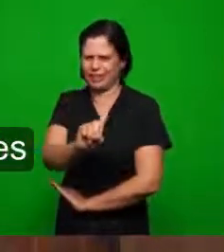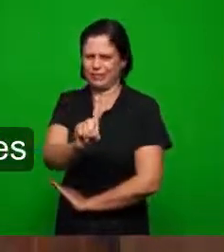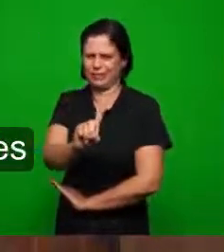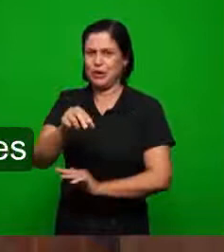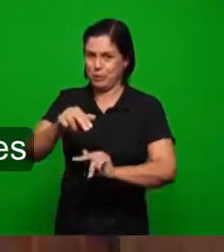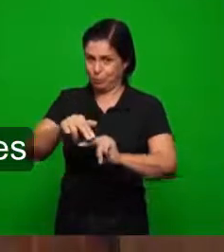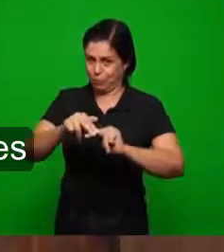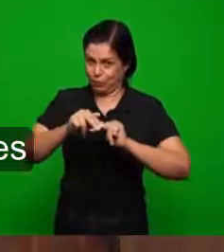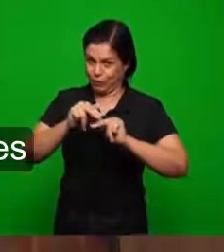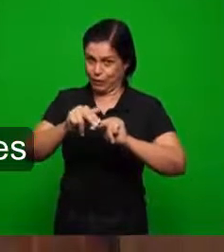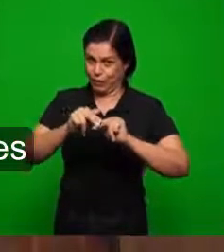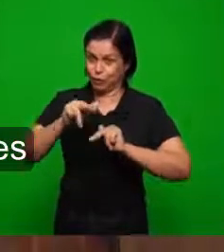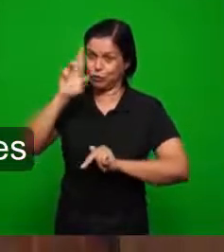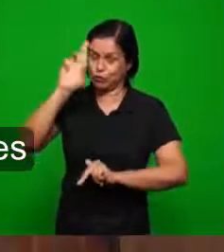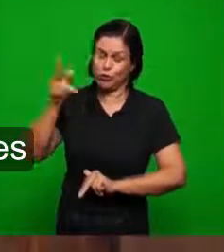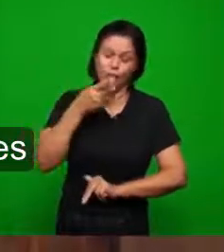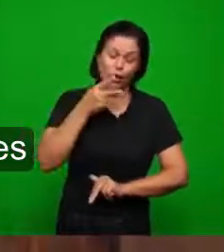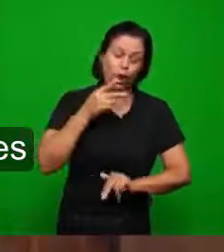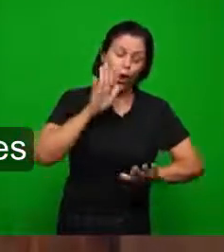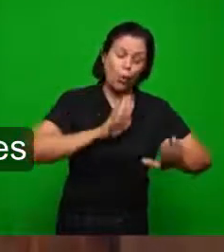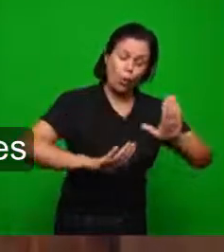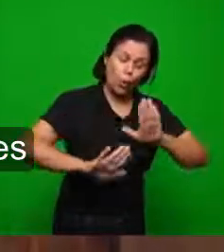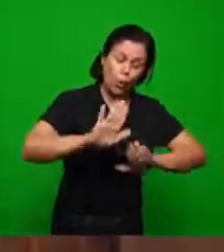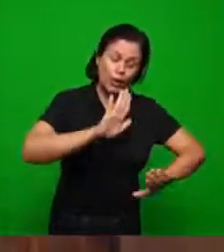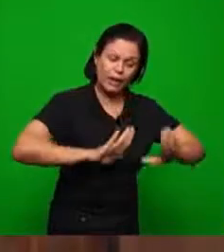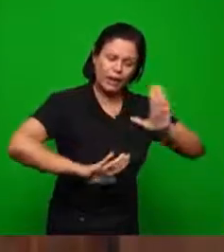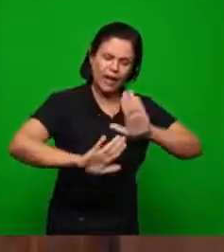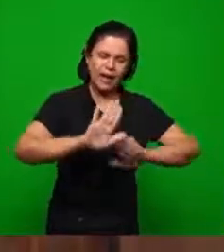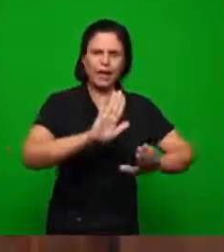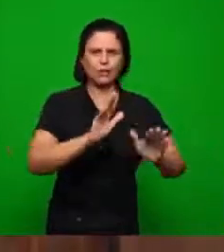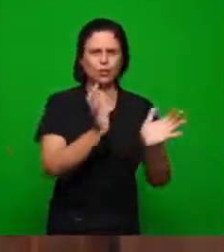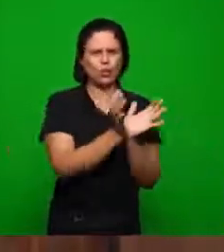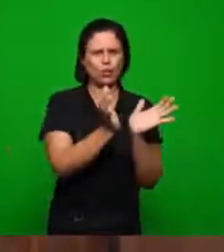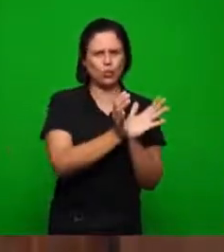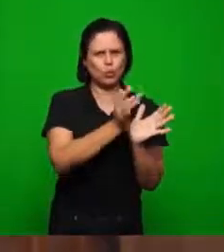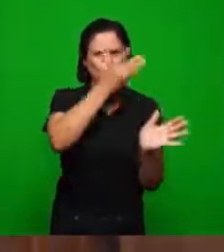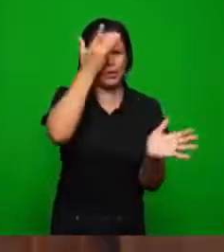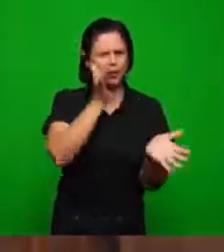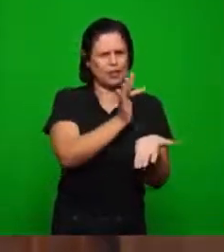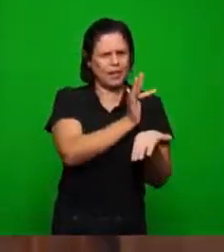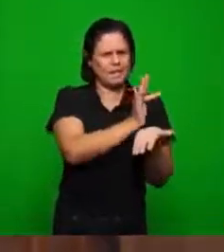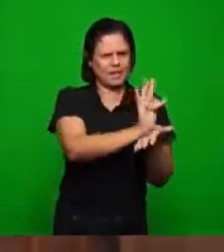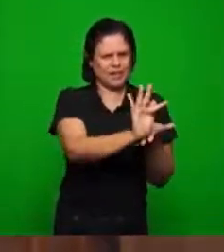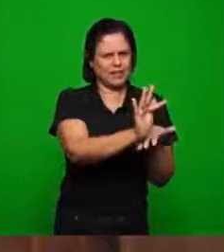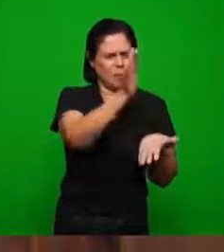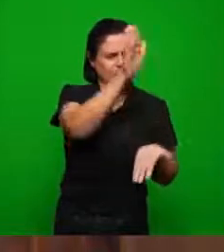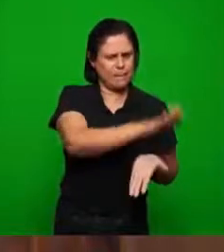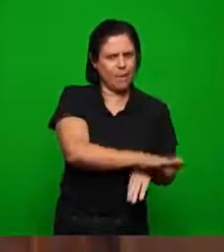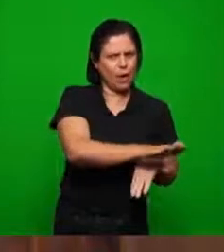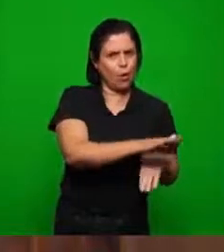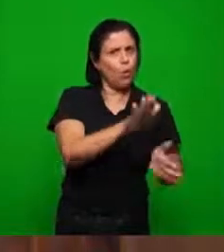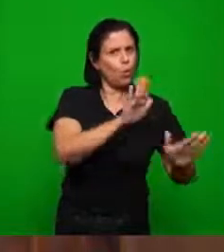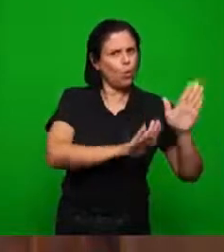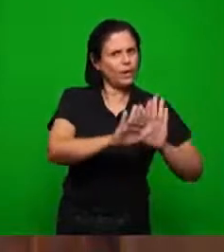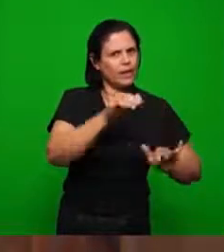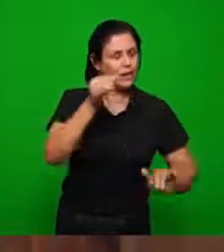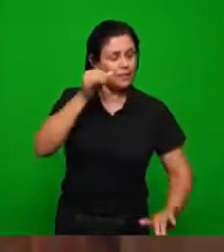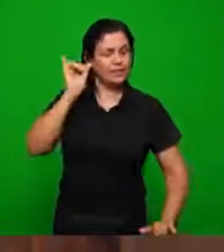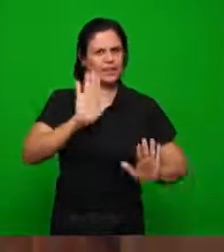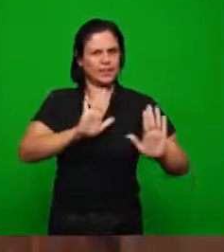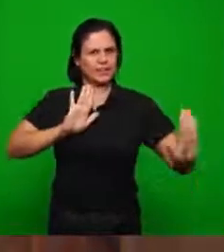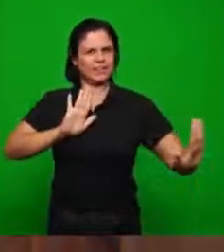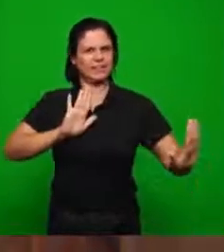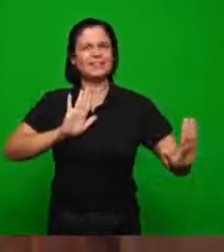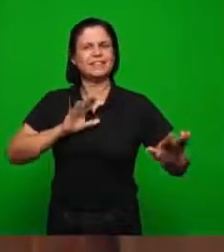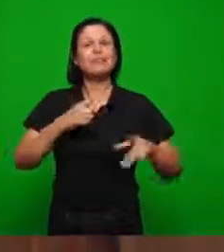assim: livrai-vos do fermento dos fariseus. Então, livrai-vos daquilo que é aparência. Porque, na